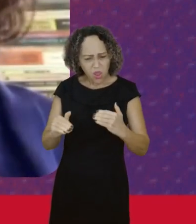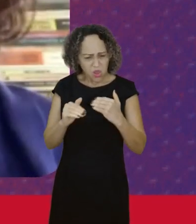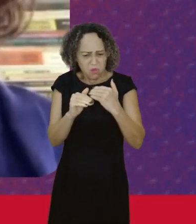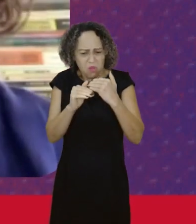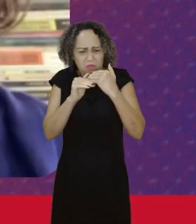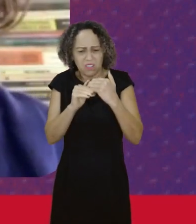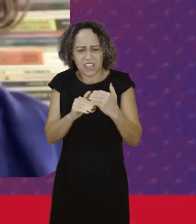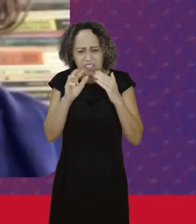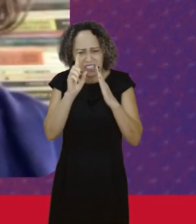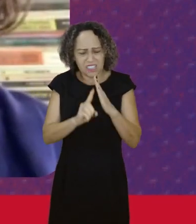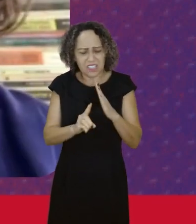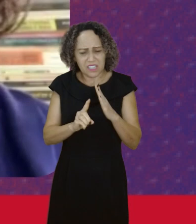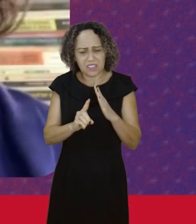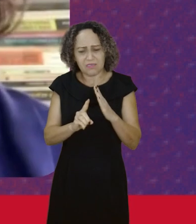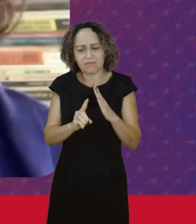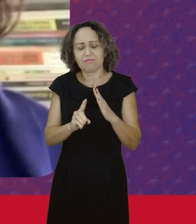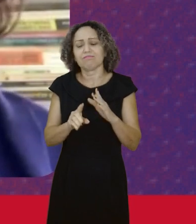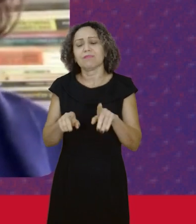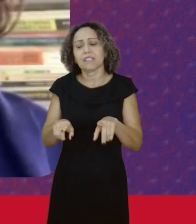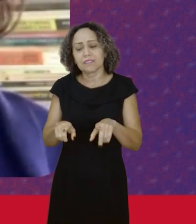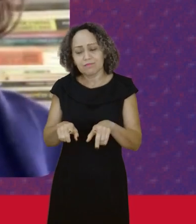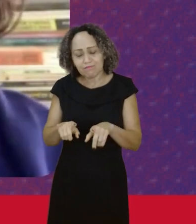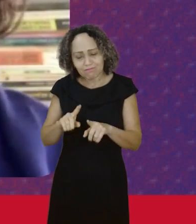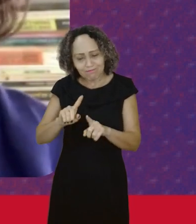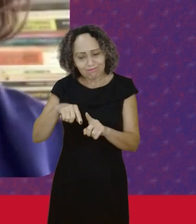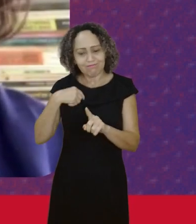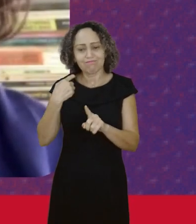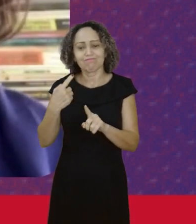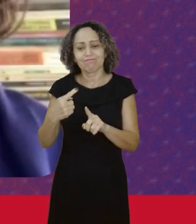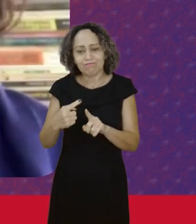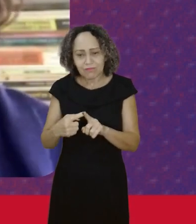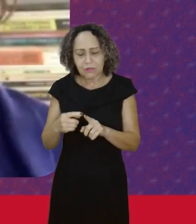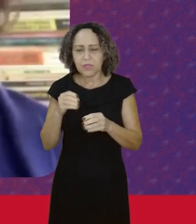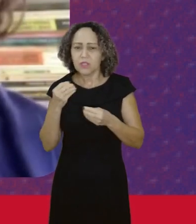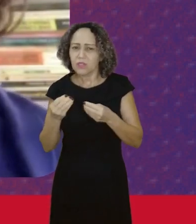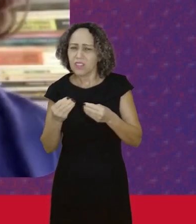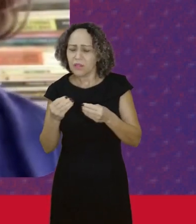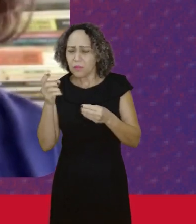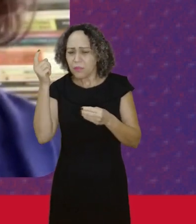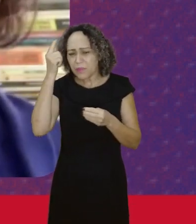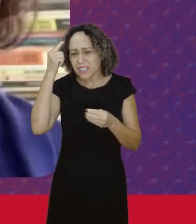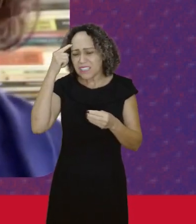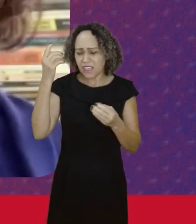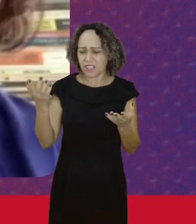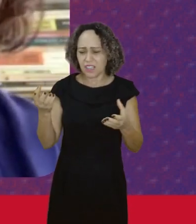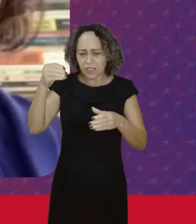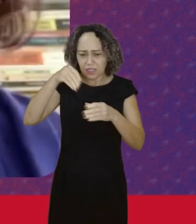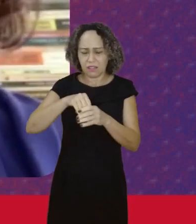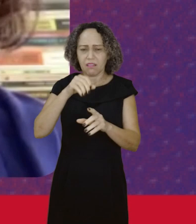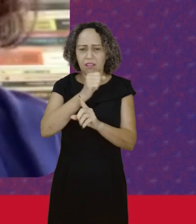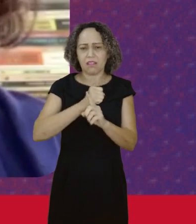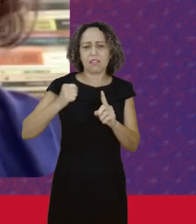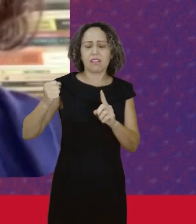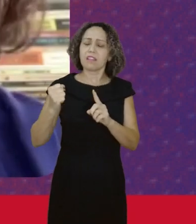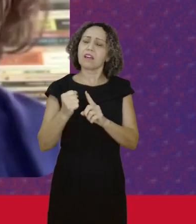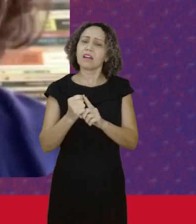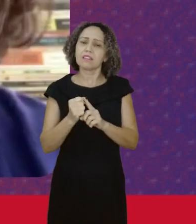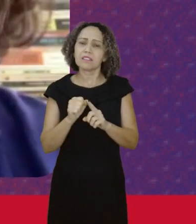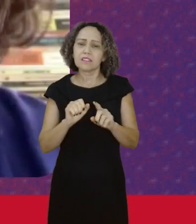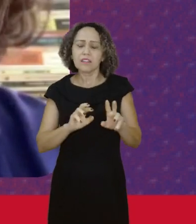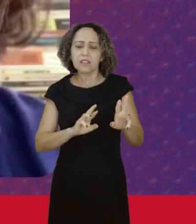que todas essas expressões, essas diferenças existem na sociedade